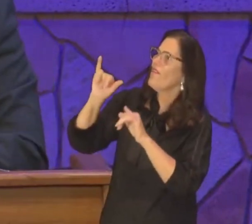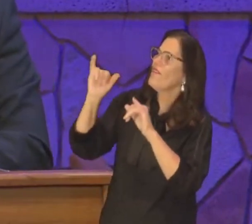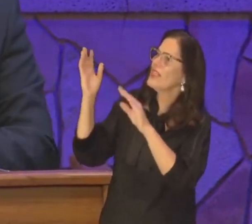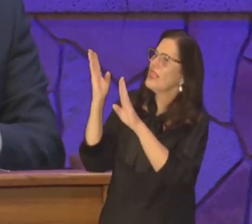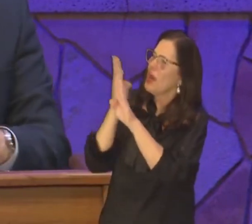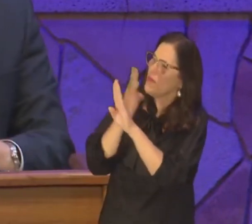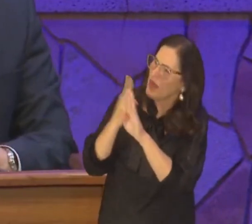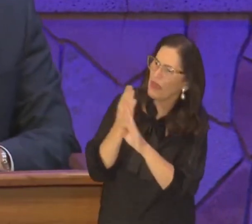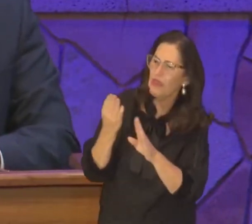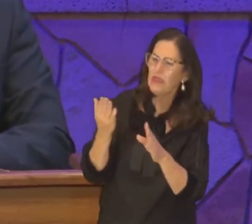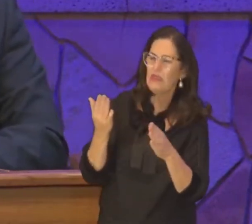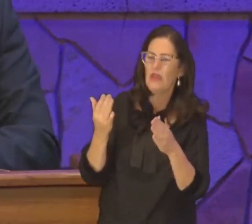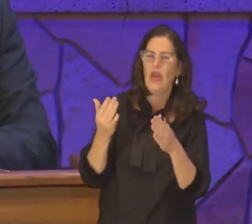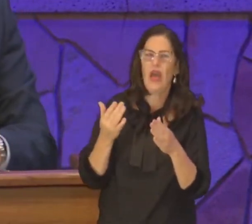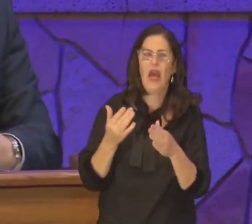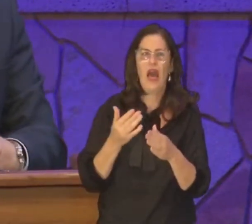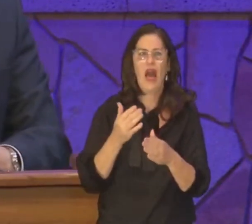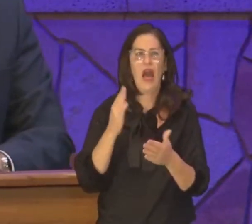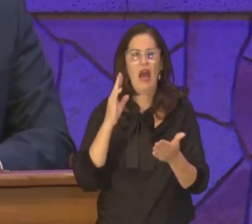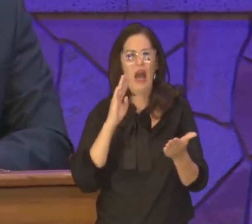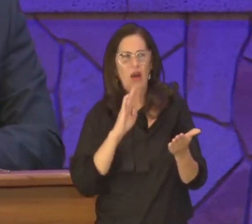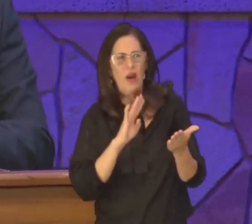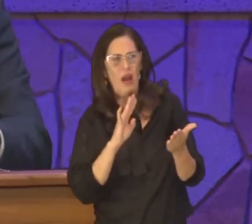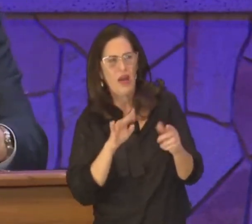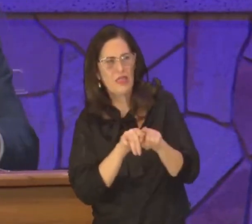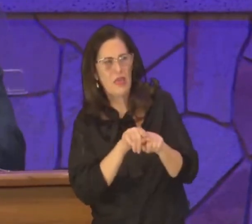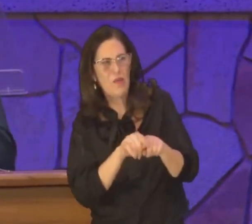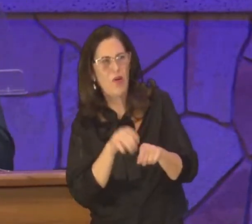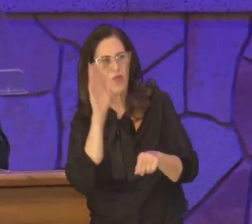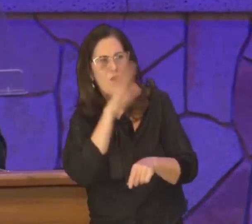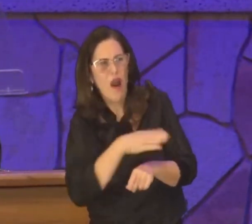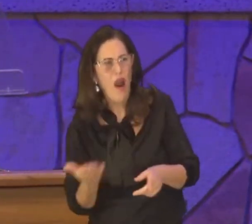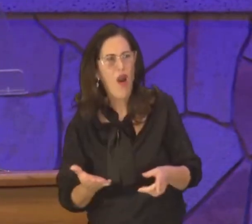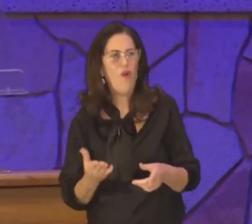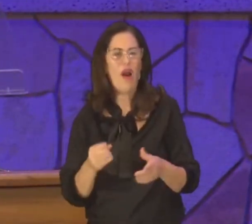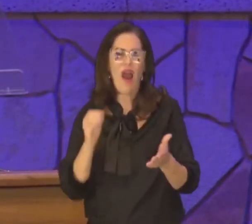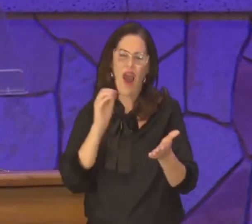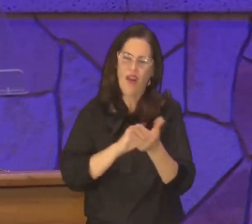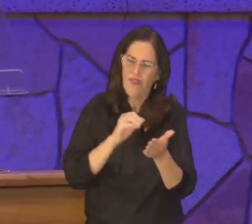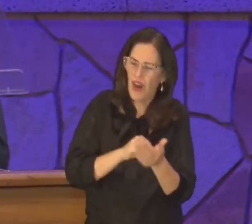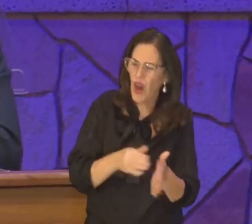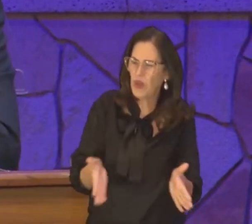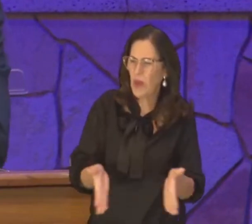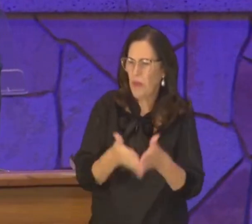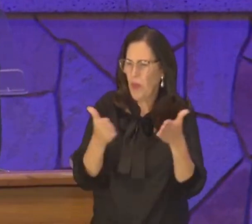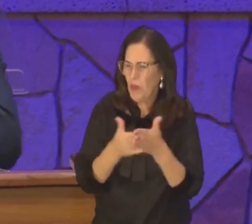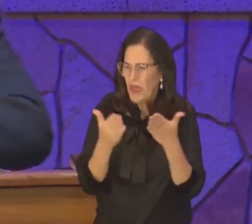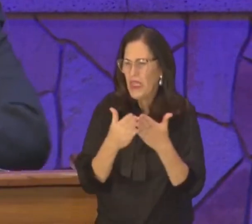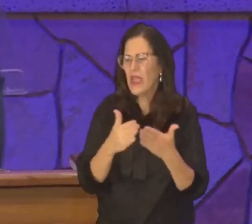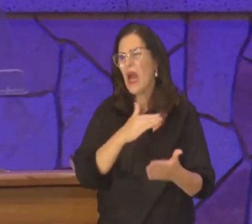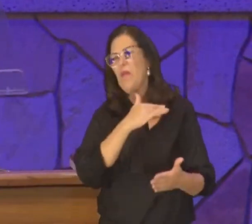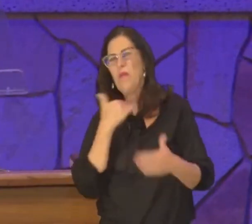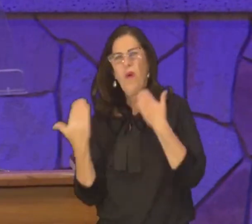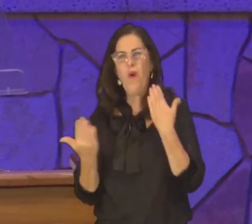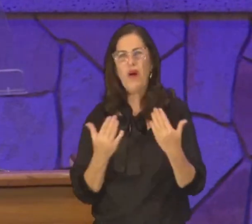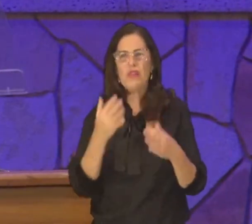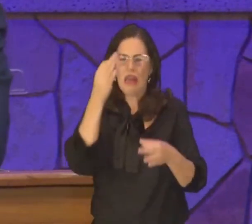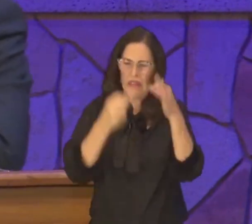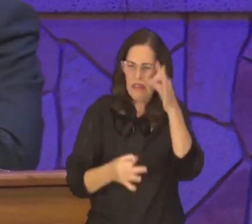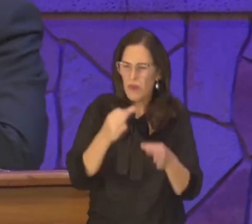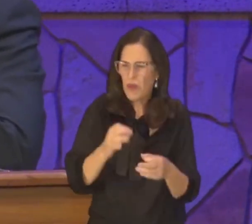perseguição, os maus irmãos, a pobreza, a escassez, o distanciamento, a morte, os